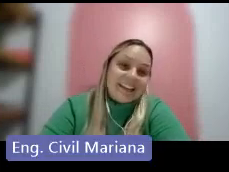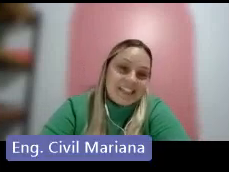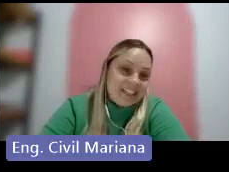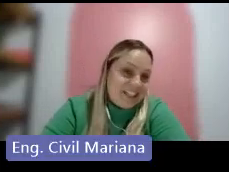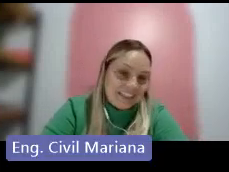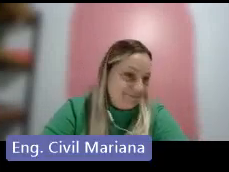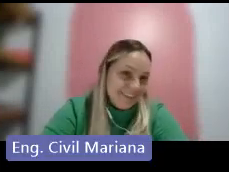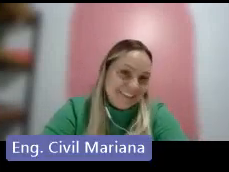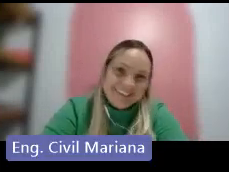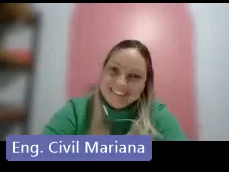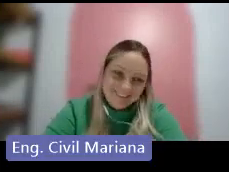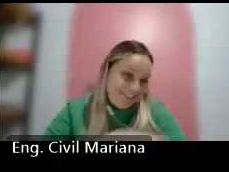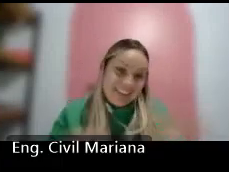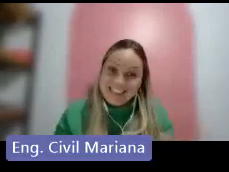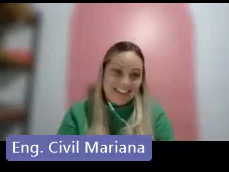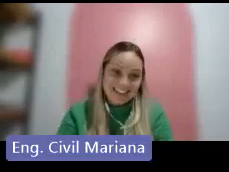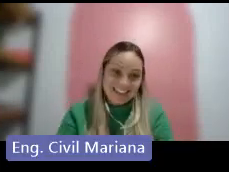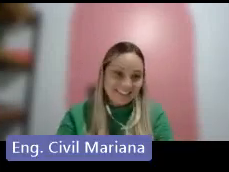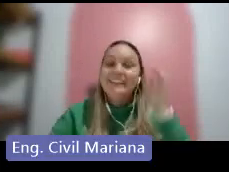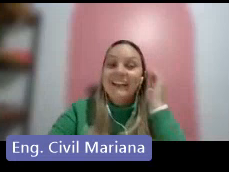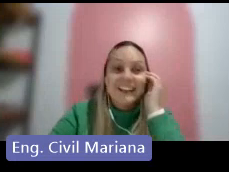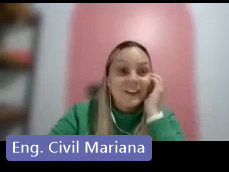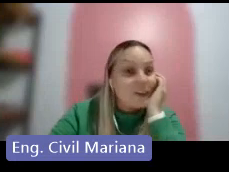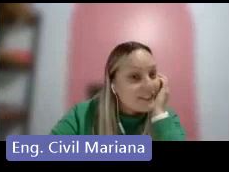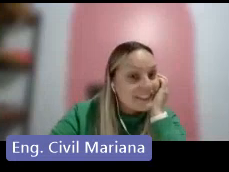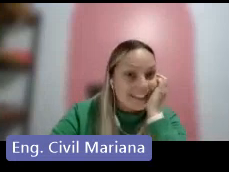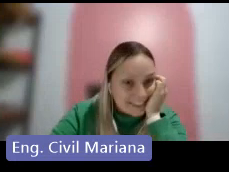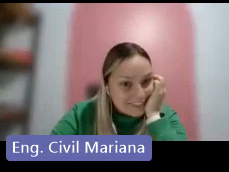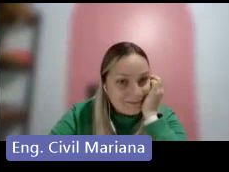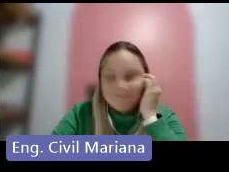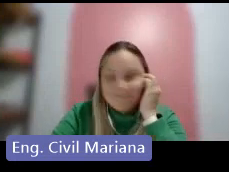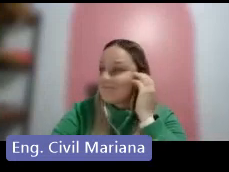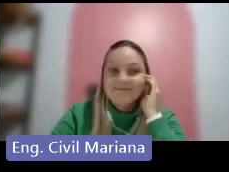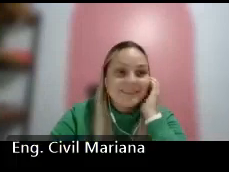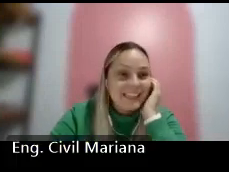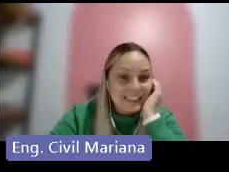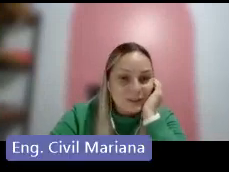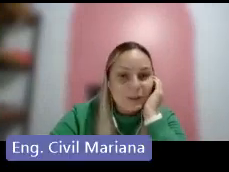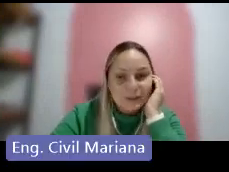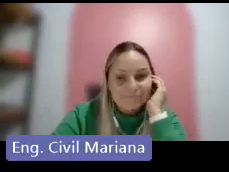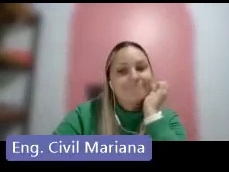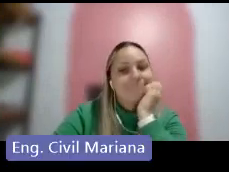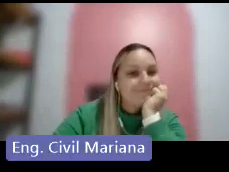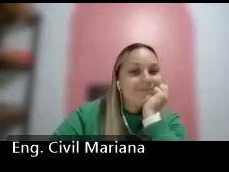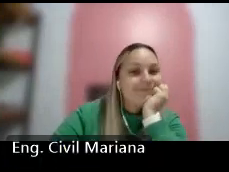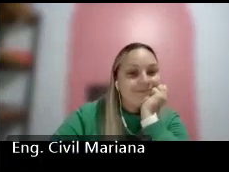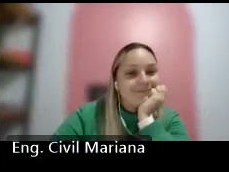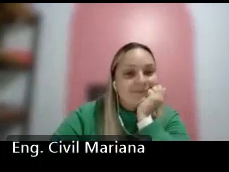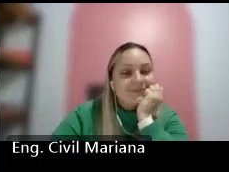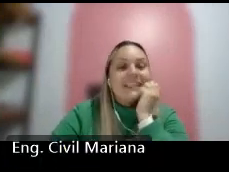E não tem cagadinha. Fez errado, errou o sinal, lascou.